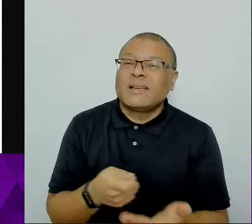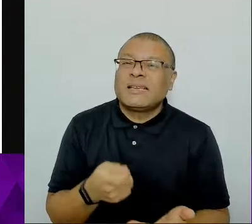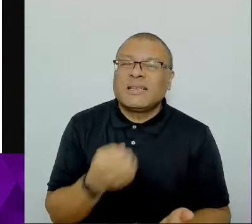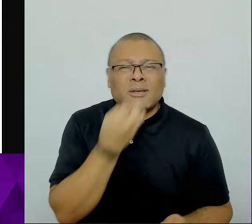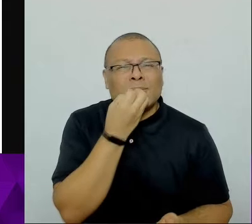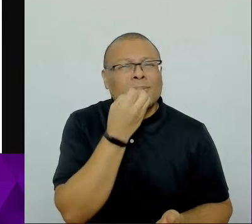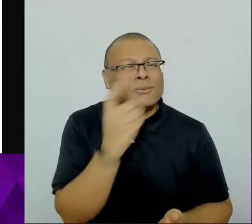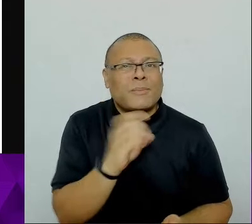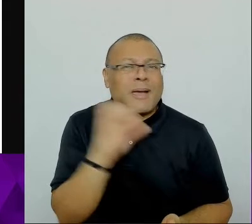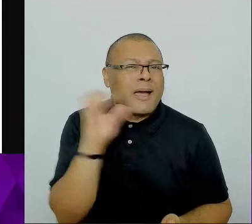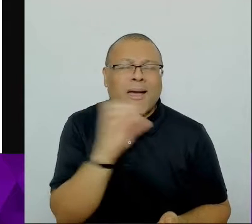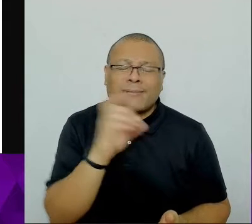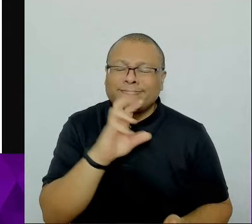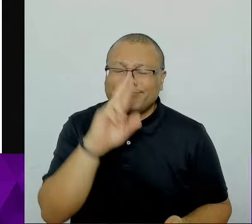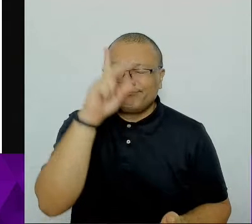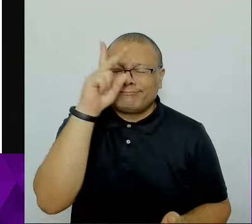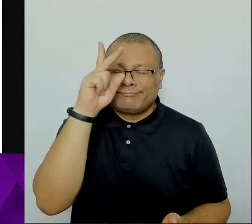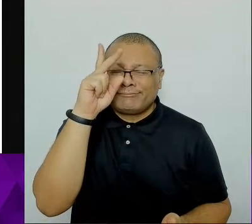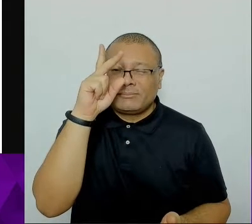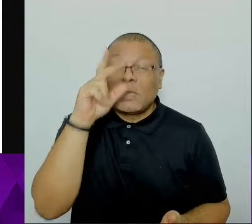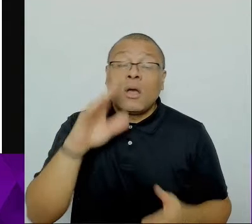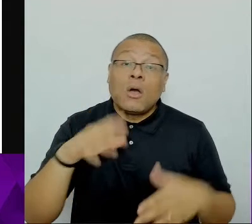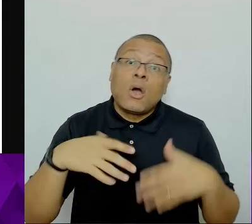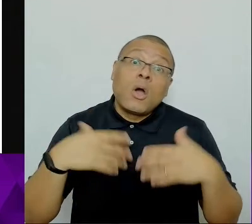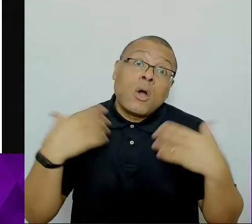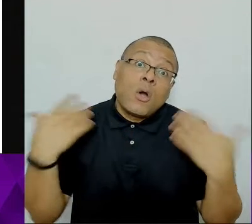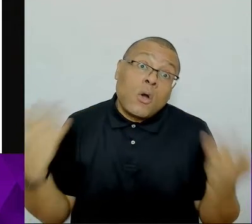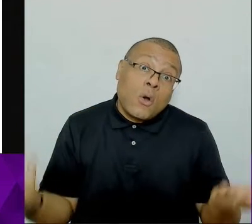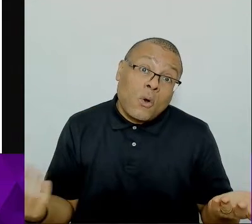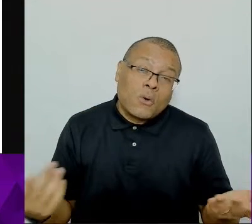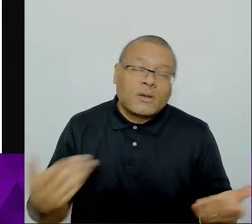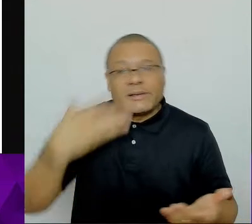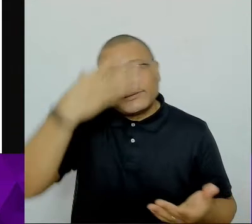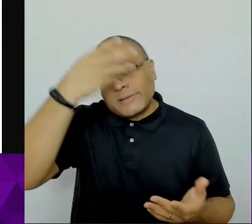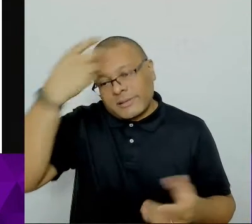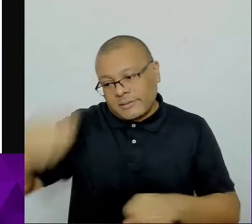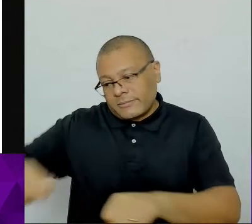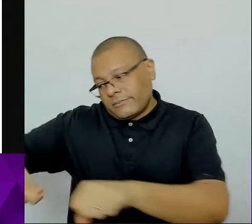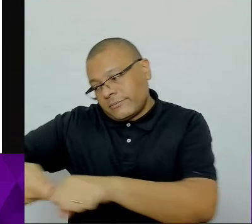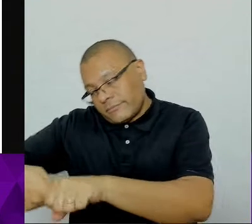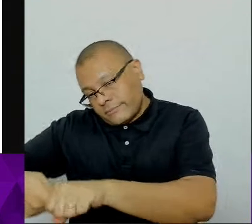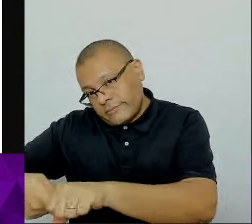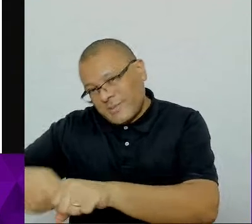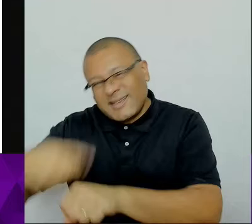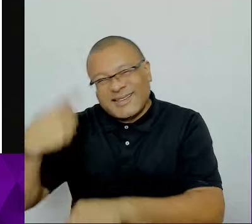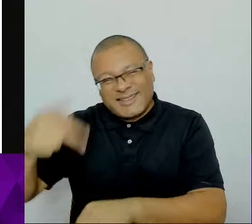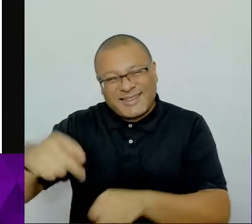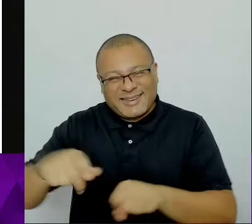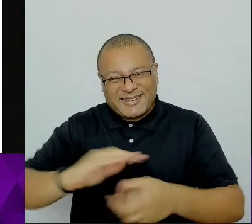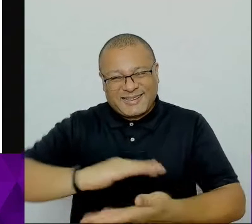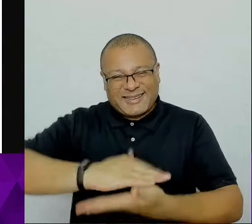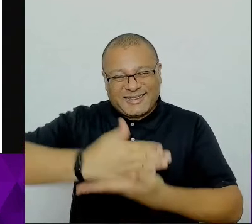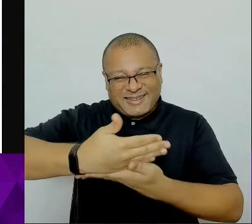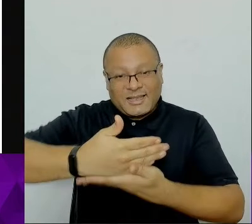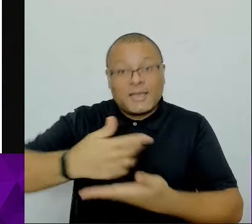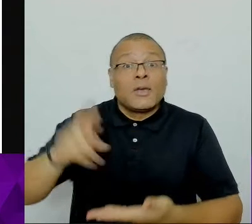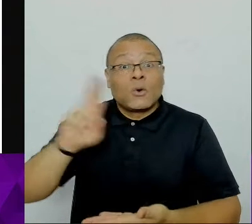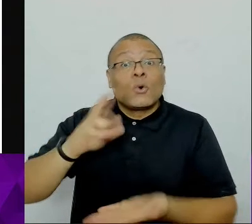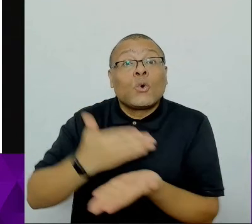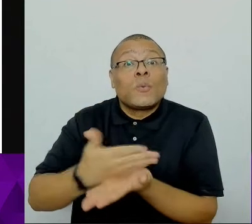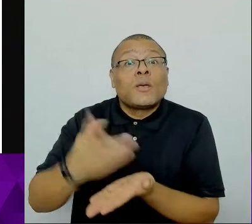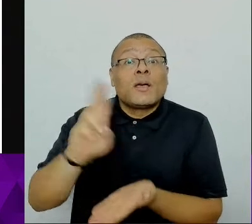decisão errada, ou às vezes a gente simplesmente, o carregador não funcionou, e no caso lá eu comecei a andar com 2 carregadores de